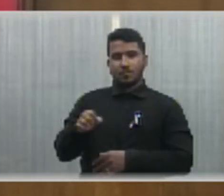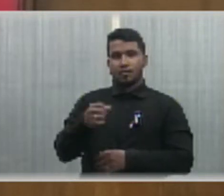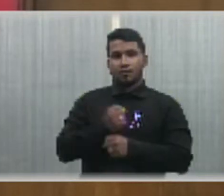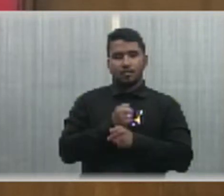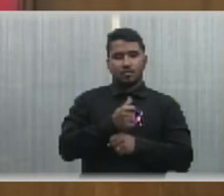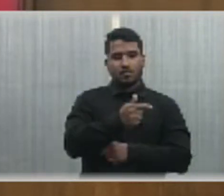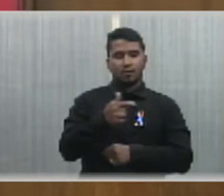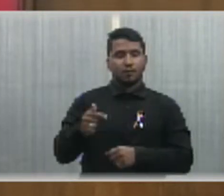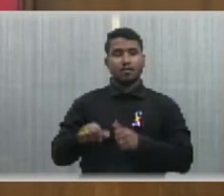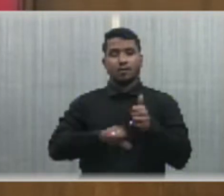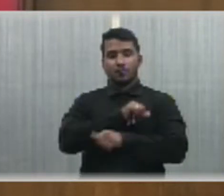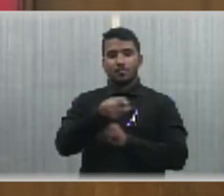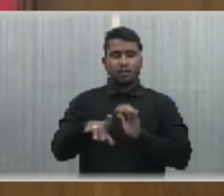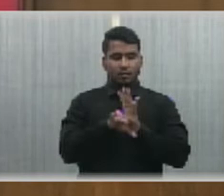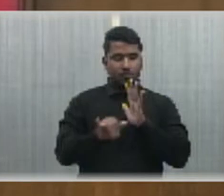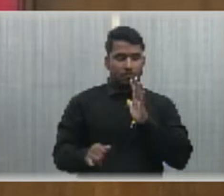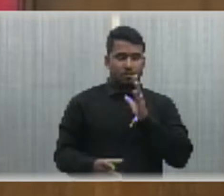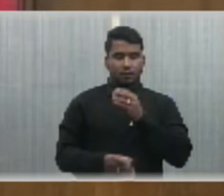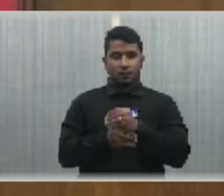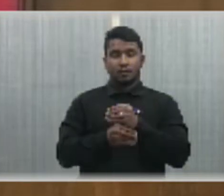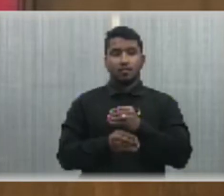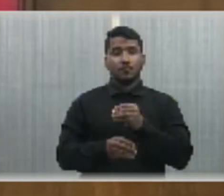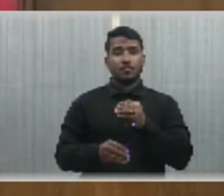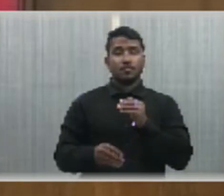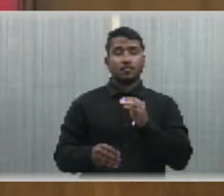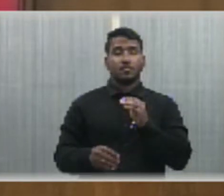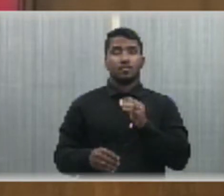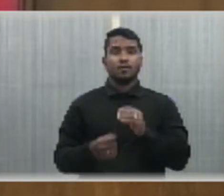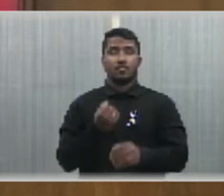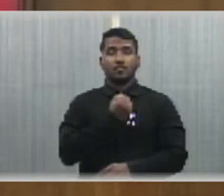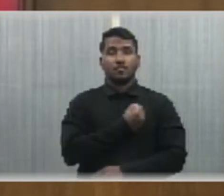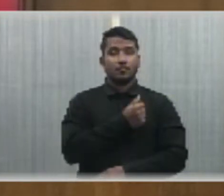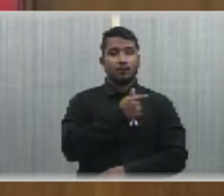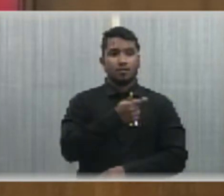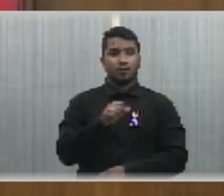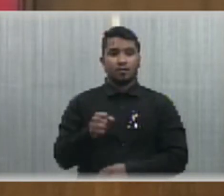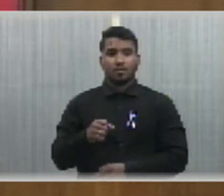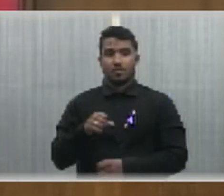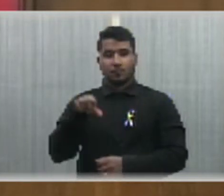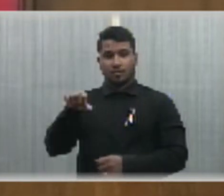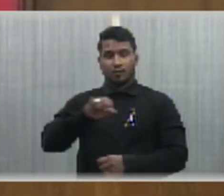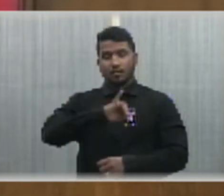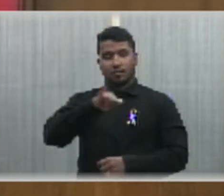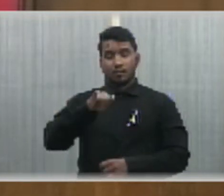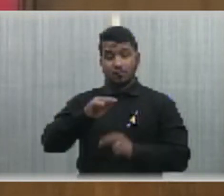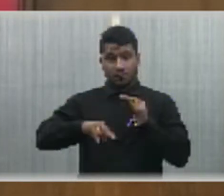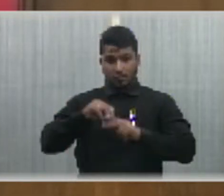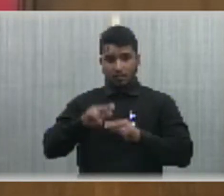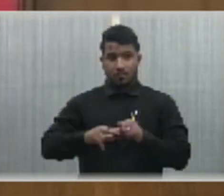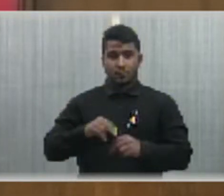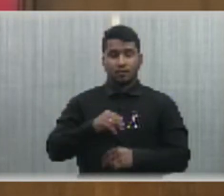479/2022, que altera a lei complementar número 28 de 9 de junho